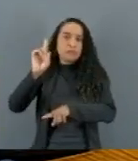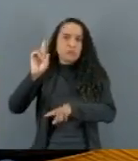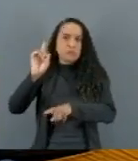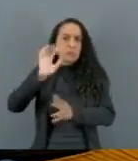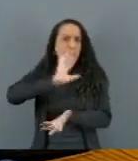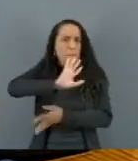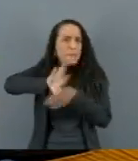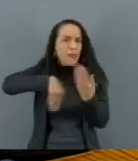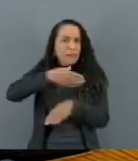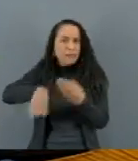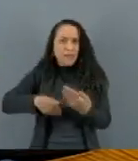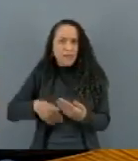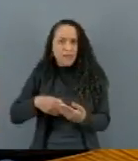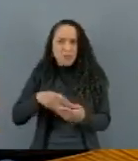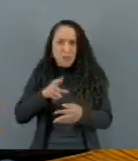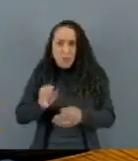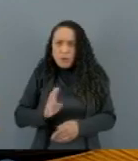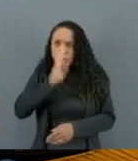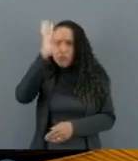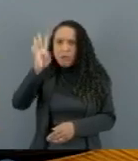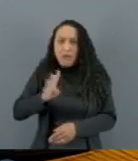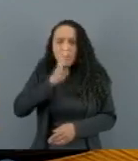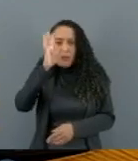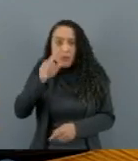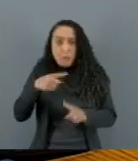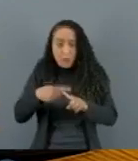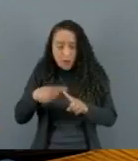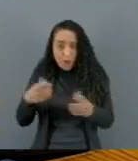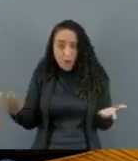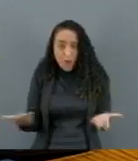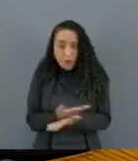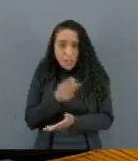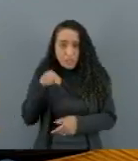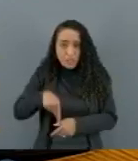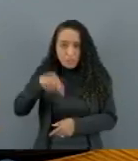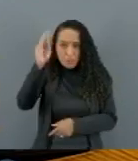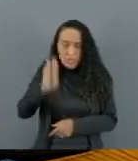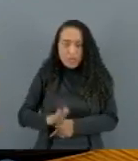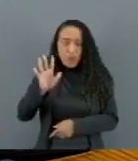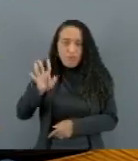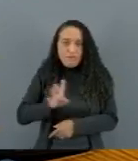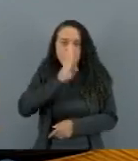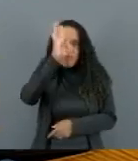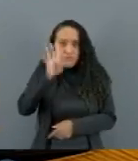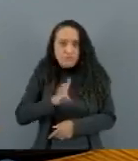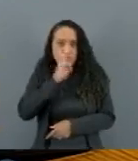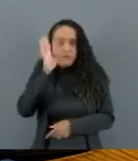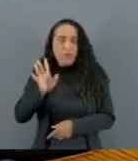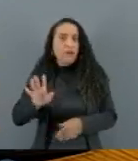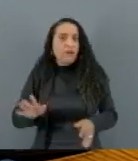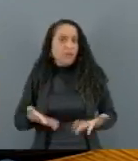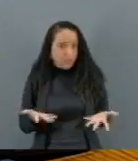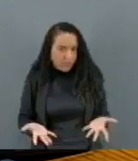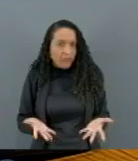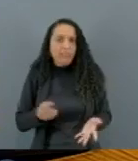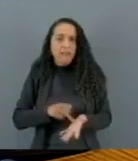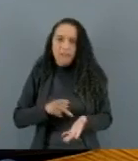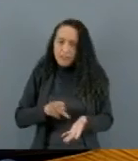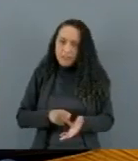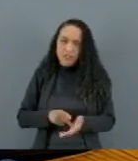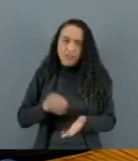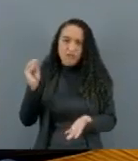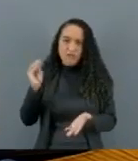não fosse um escândalo. Porque o que acontece no Brasil hoje é um escândalo, é uma